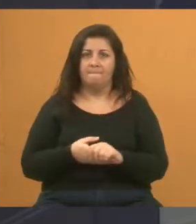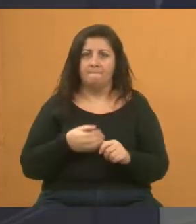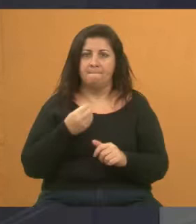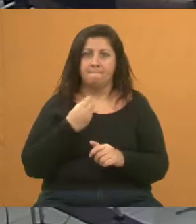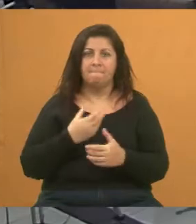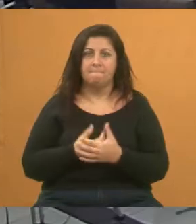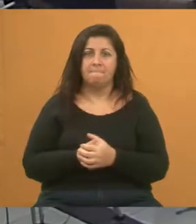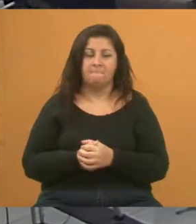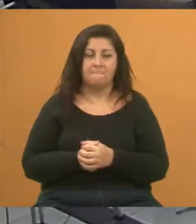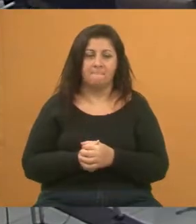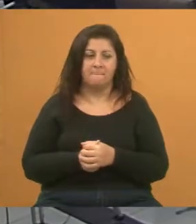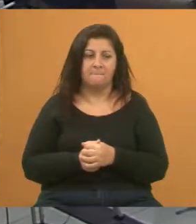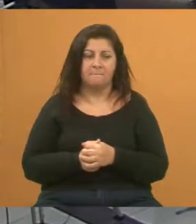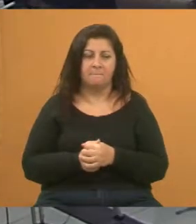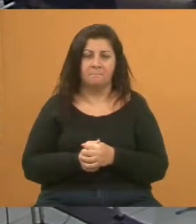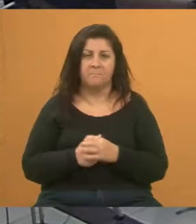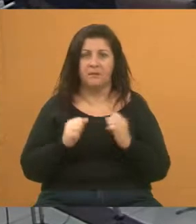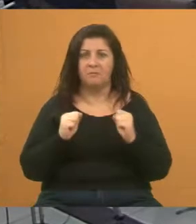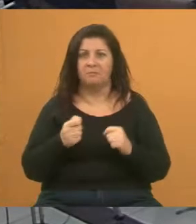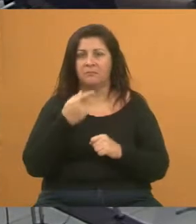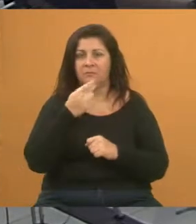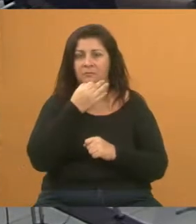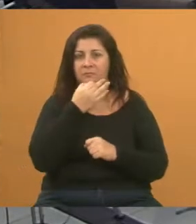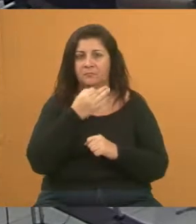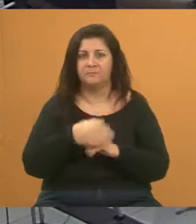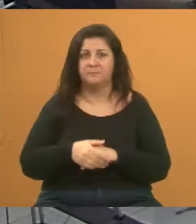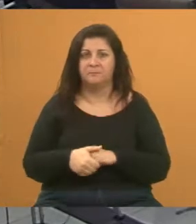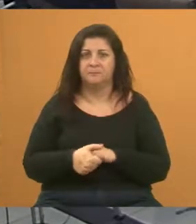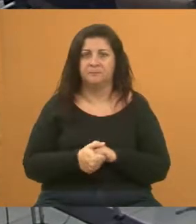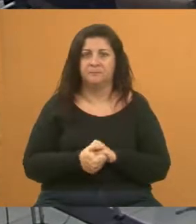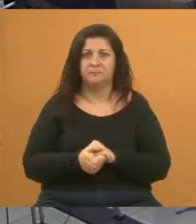aí. O projeto continua em discussão.